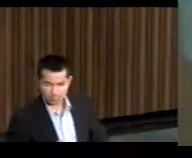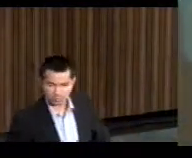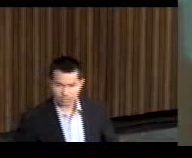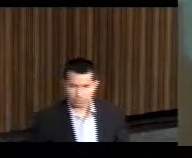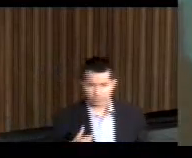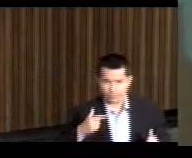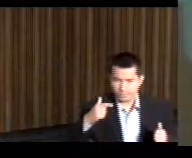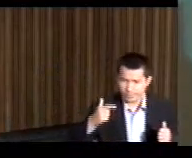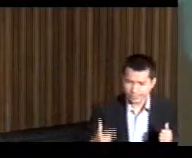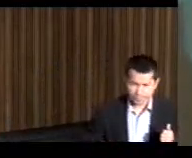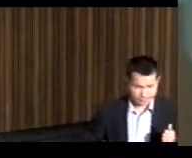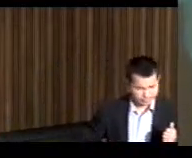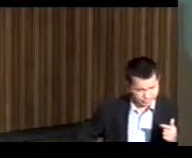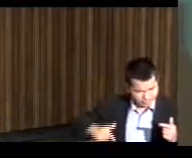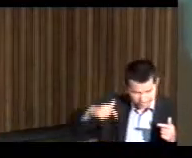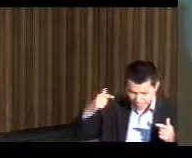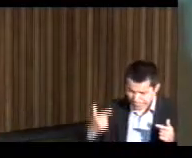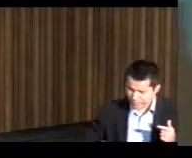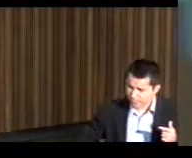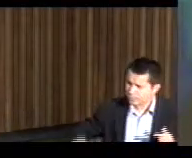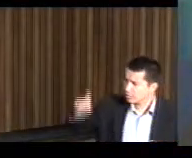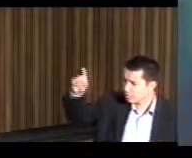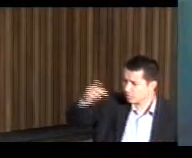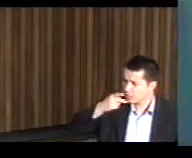sabe? Demorado.